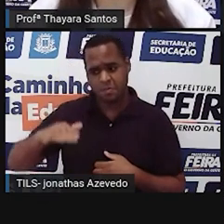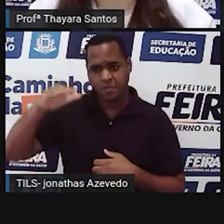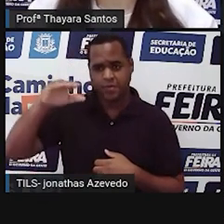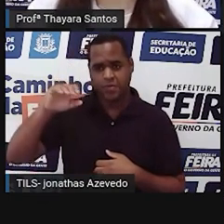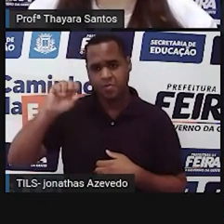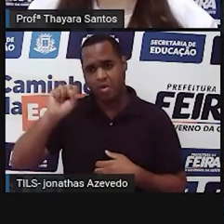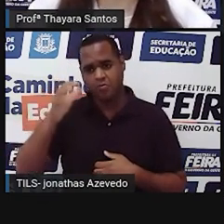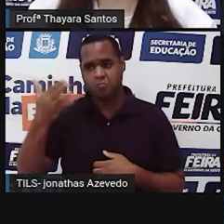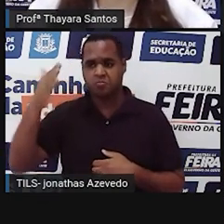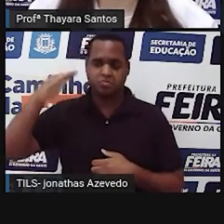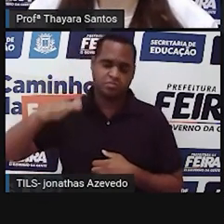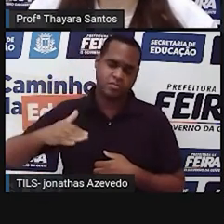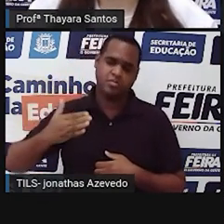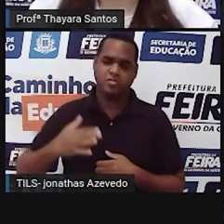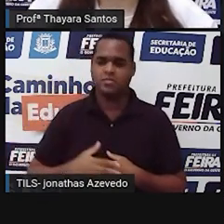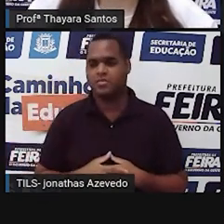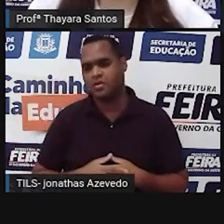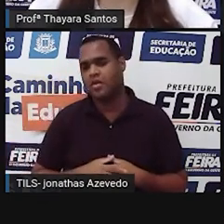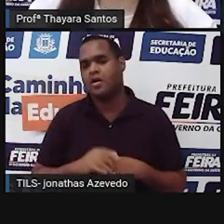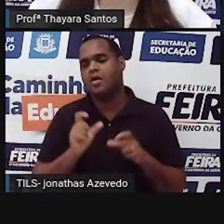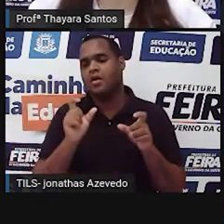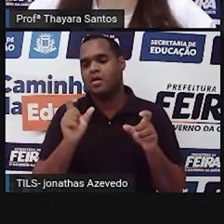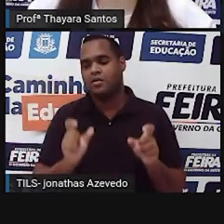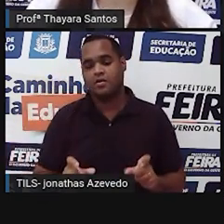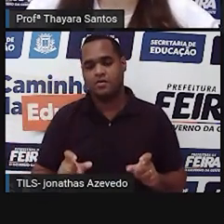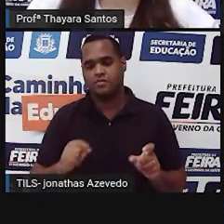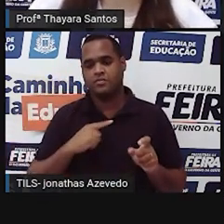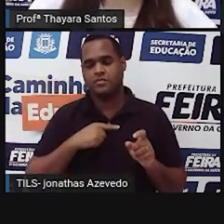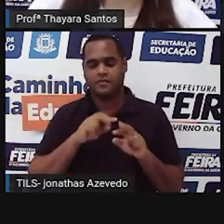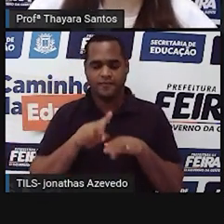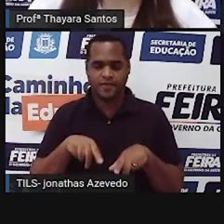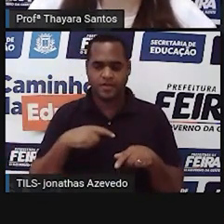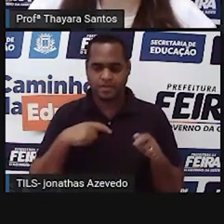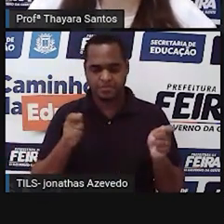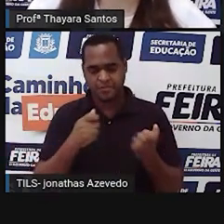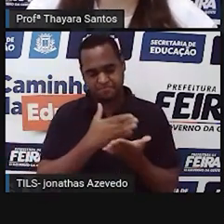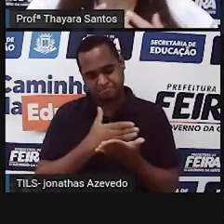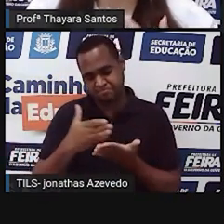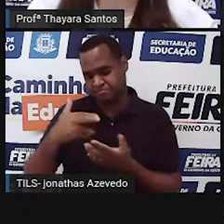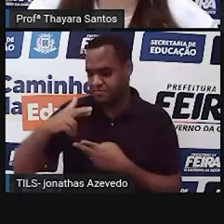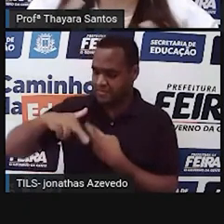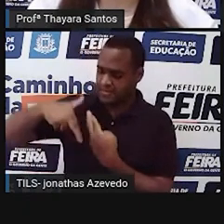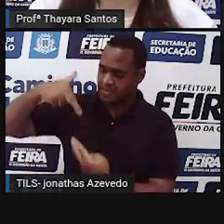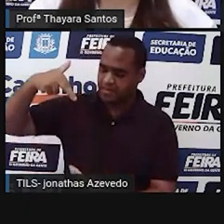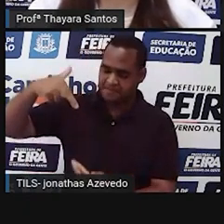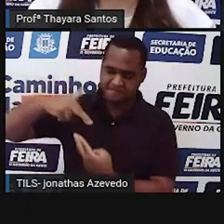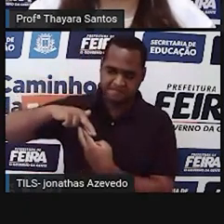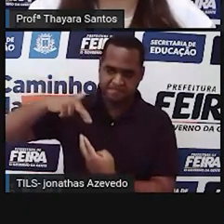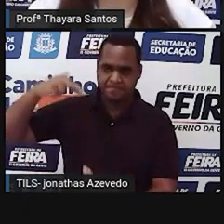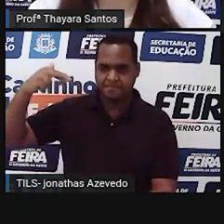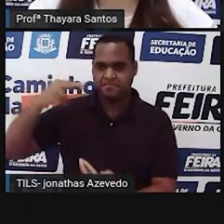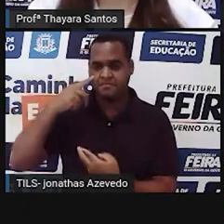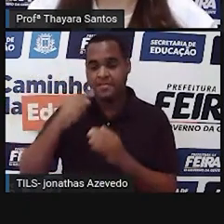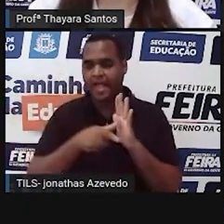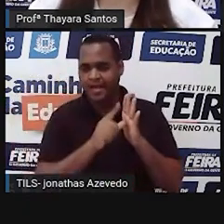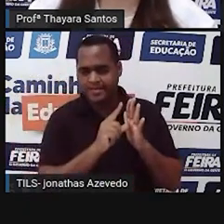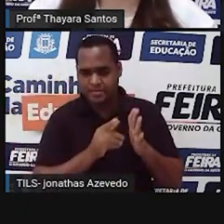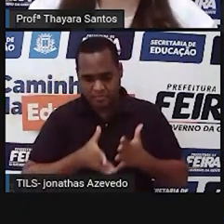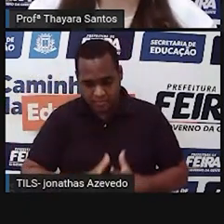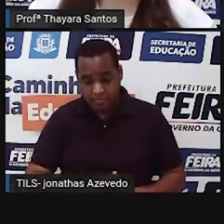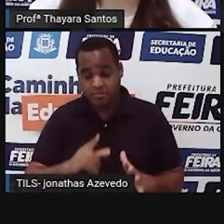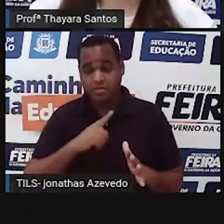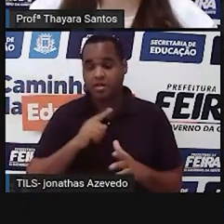crescer pouco. Todas essas características já são determinadas lá no DNA, antes mesmo que a gente nasça. E